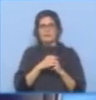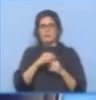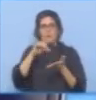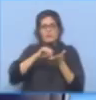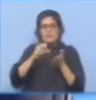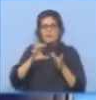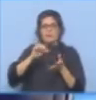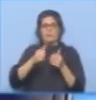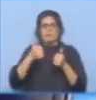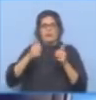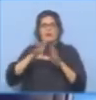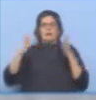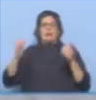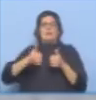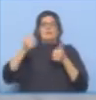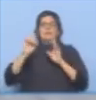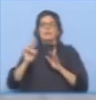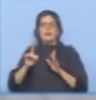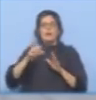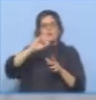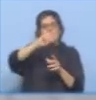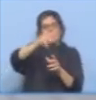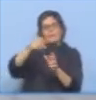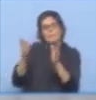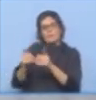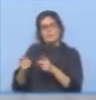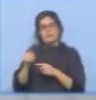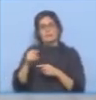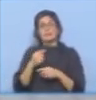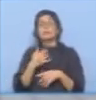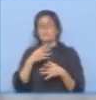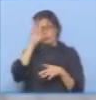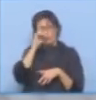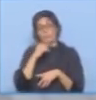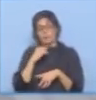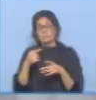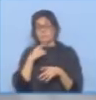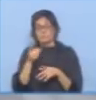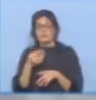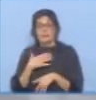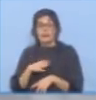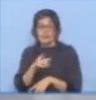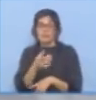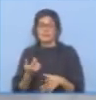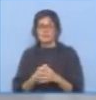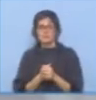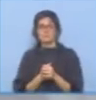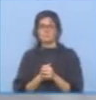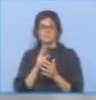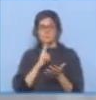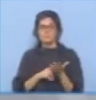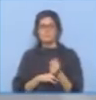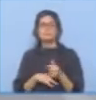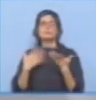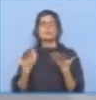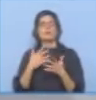um concretizar desse desígnio do Papa Francisco, né? de facto levar às periferias. Agora, as jornadas têm essas imagens de marca de grandes multidões com o